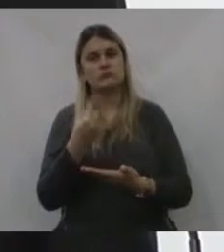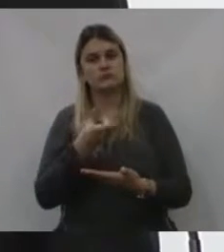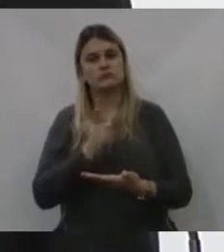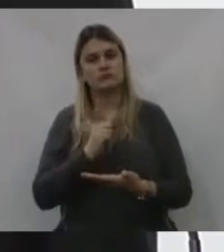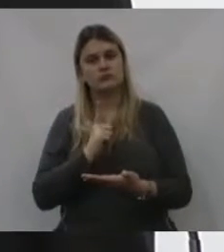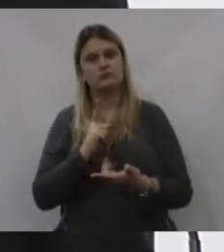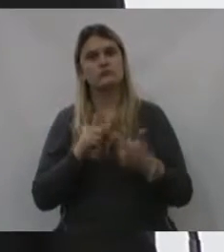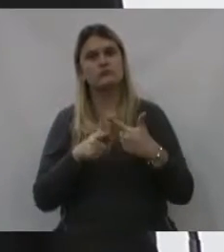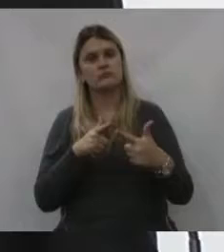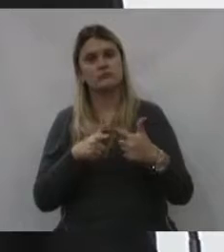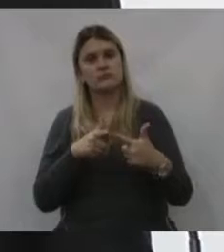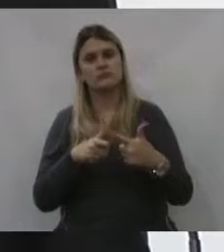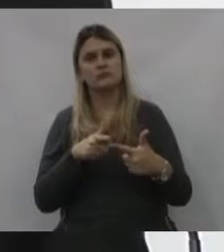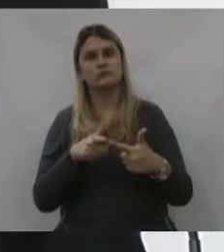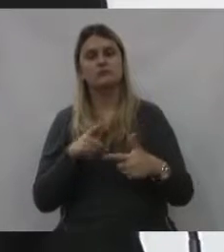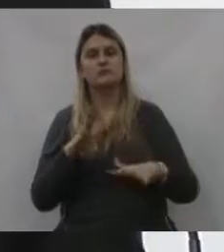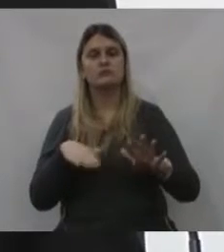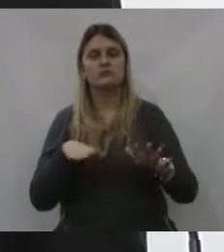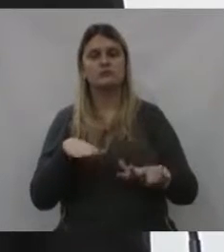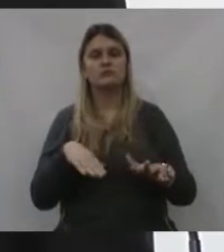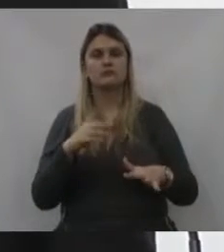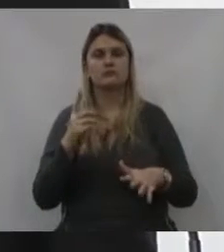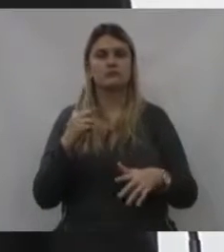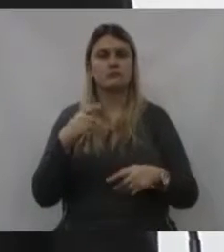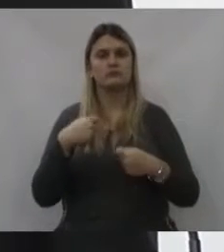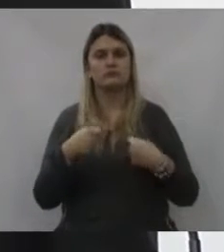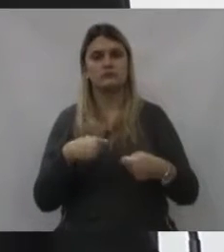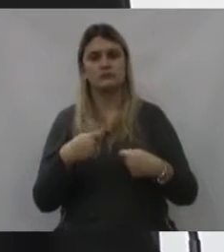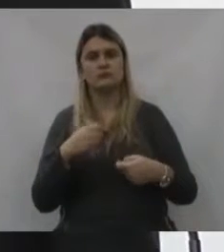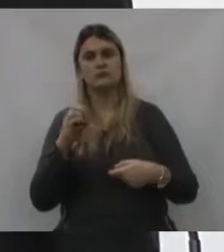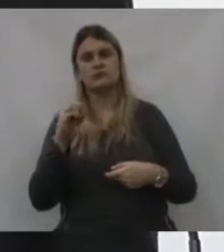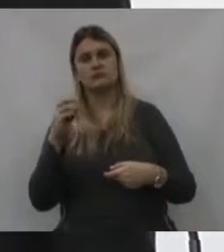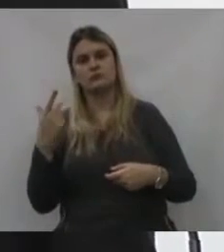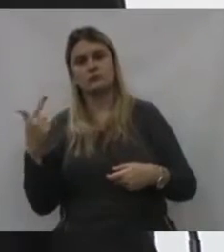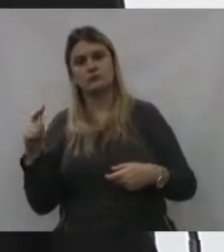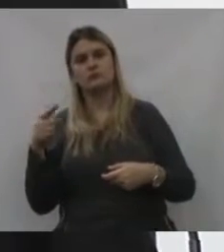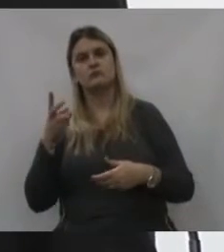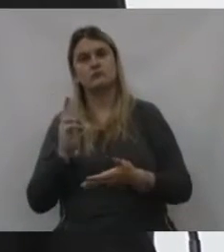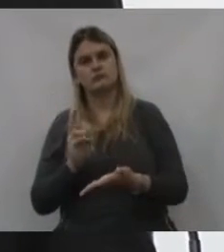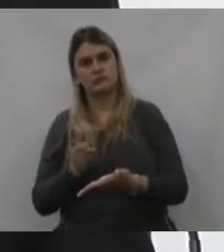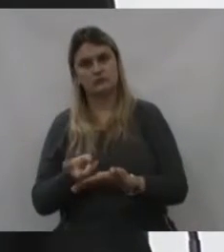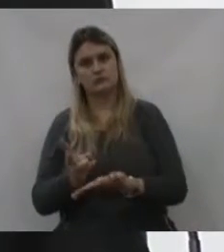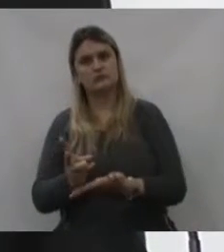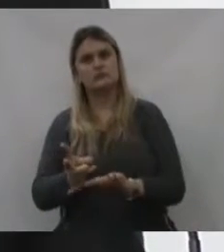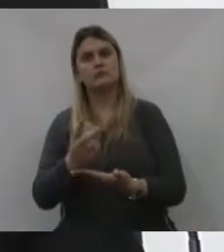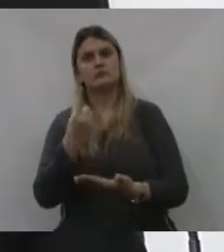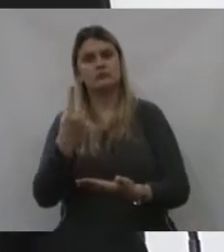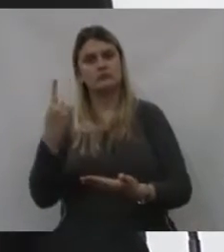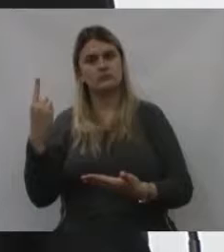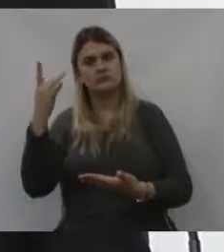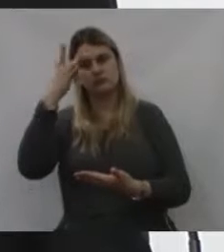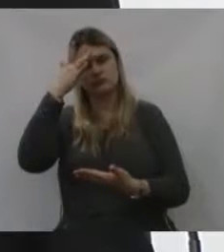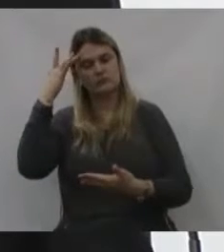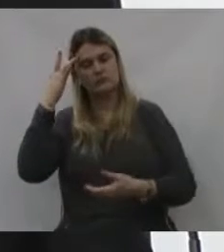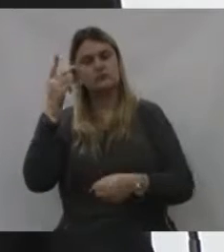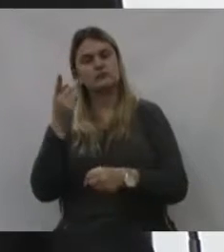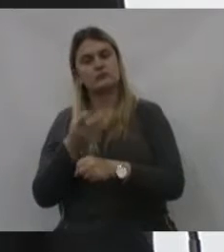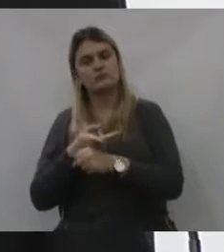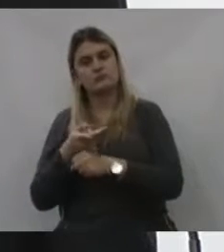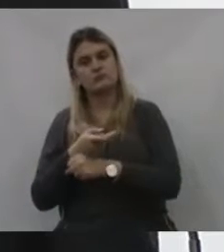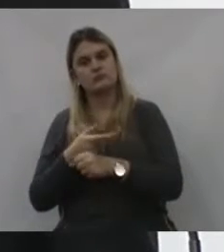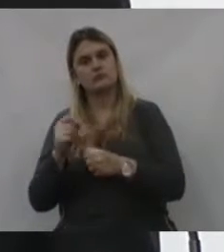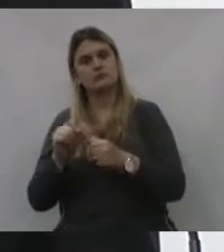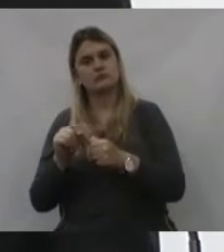sempre teremos esses problemas, independente de uma gestão ou de outra, mas que, ao longo do tempo, cada um que